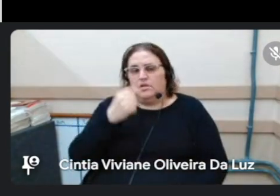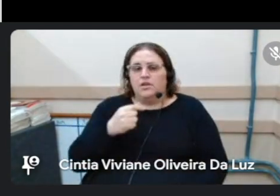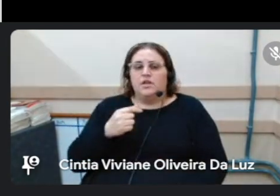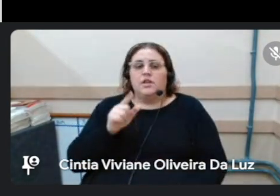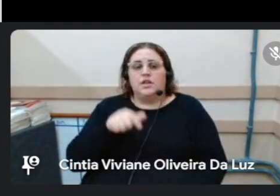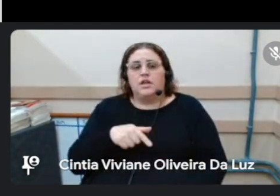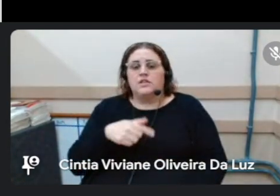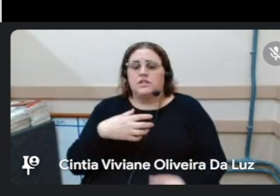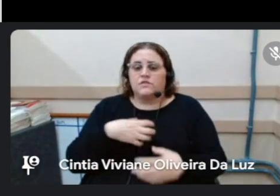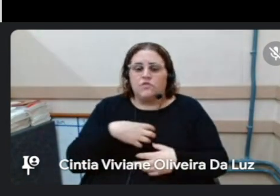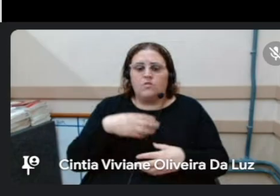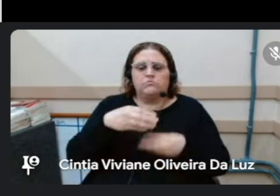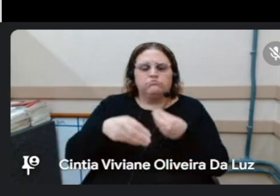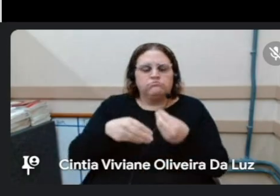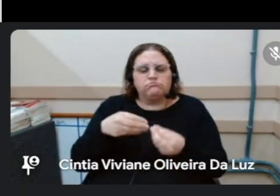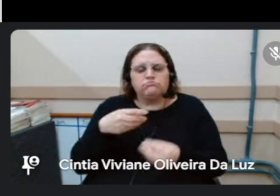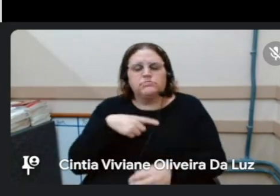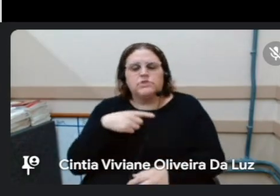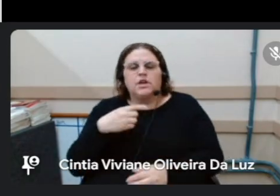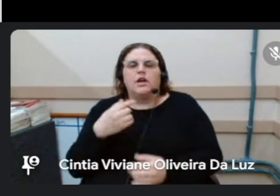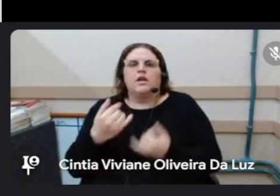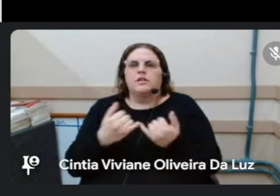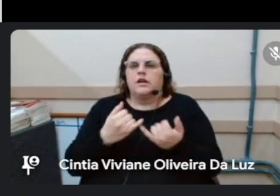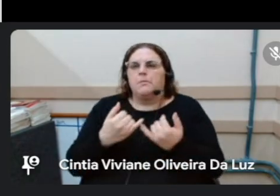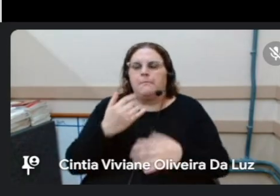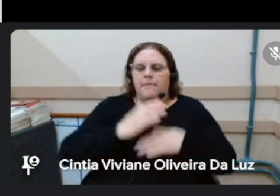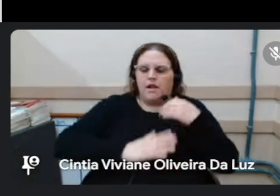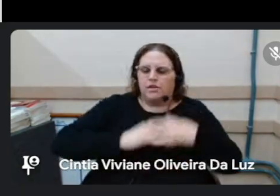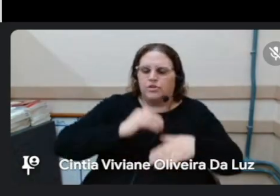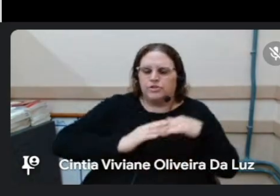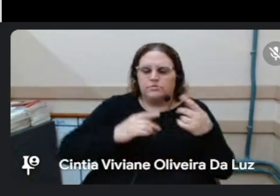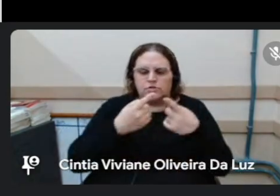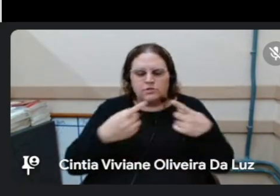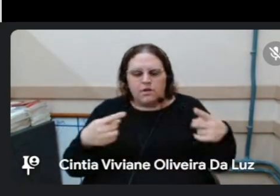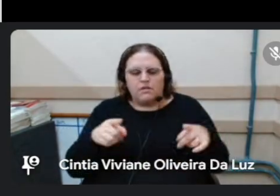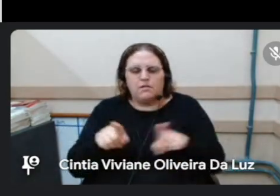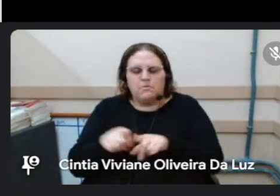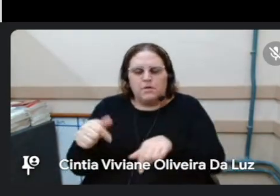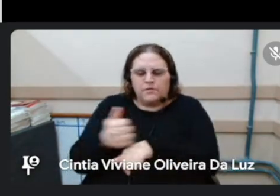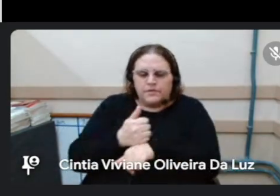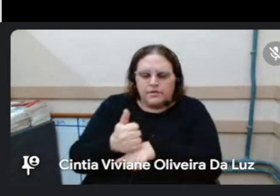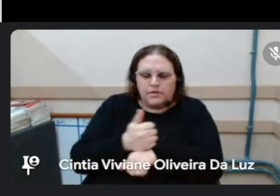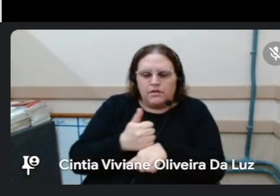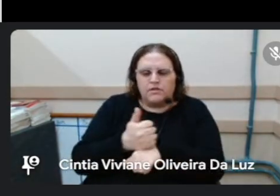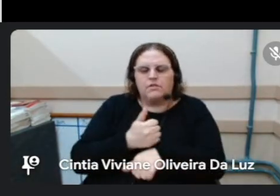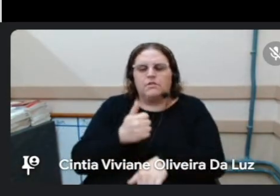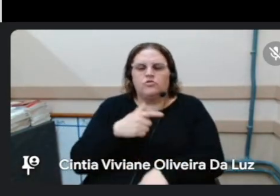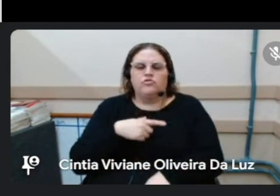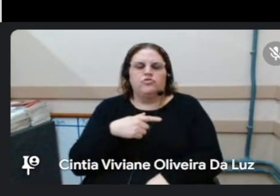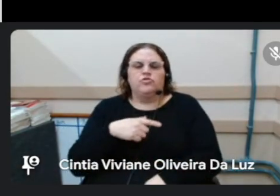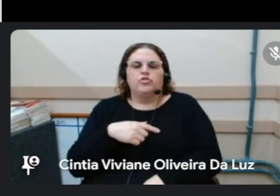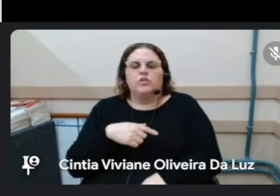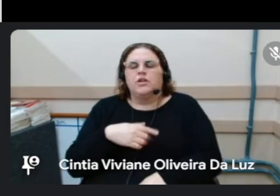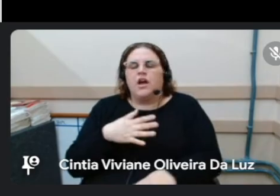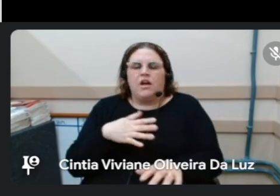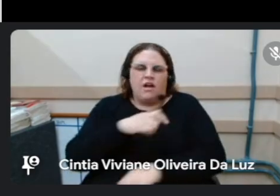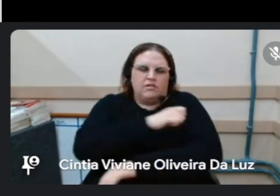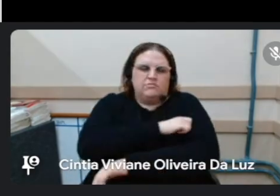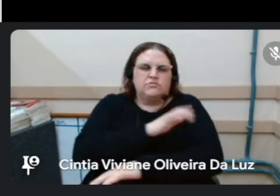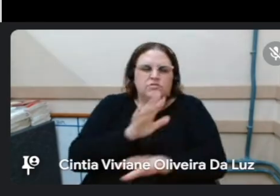pensar práticas musicais inclusive carreiras de egressos eh seja um pouco modificada